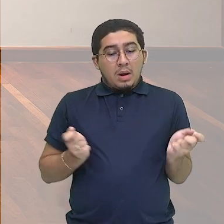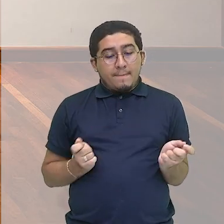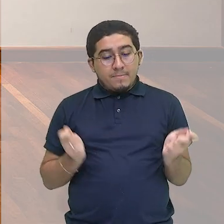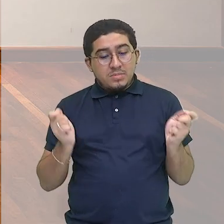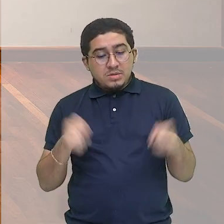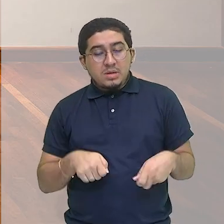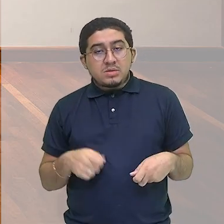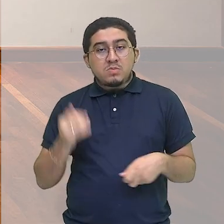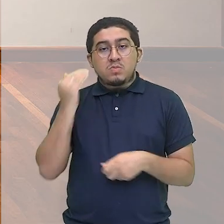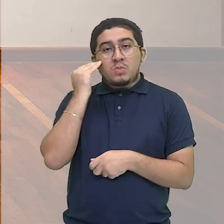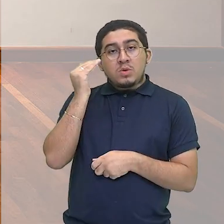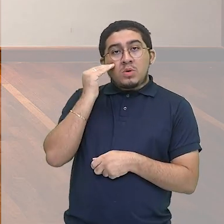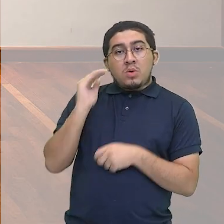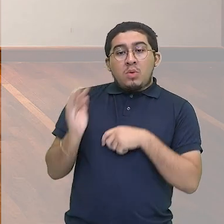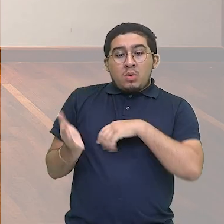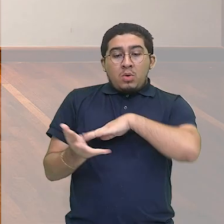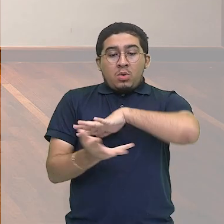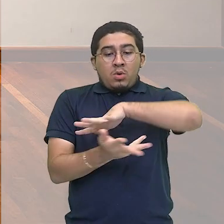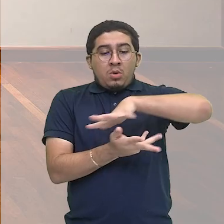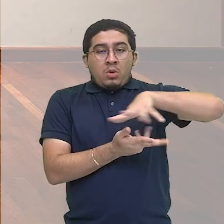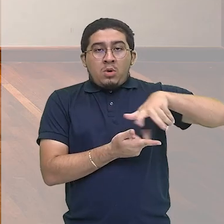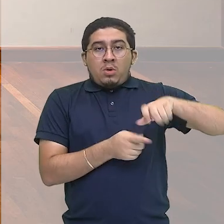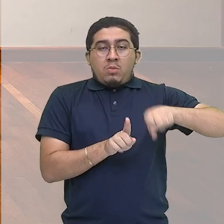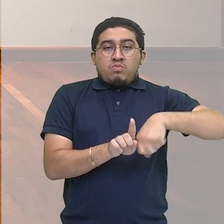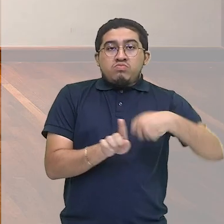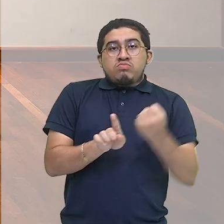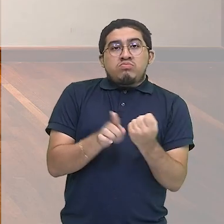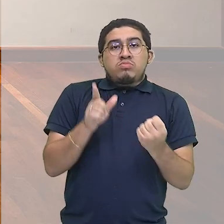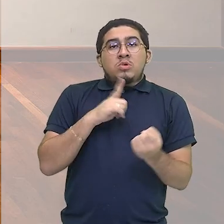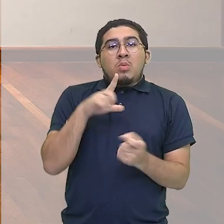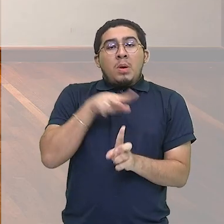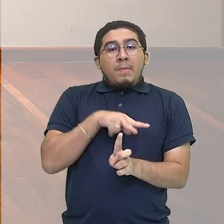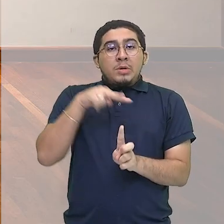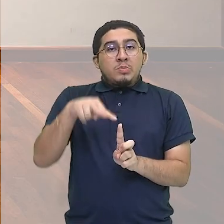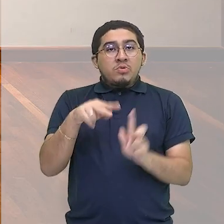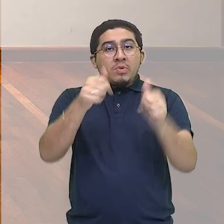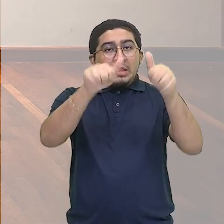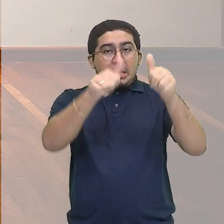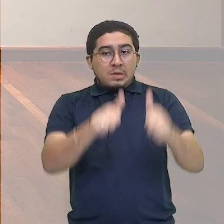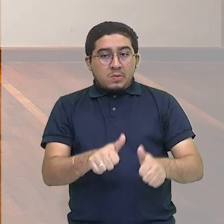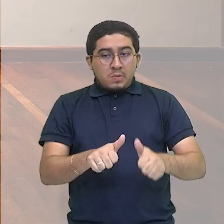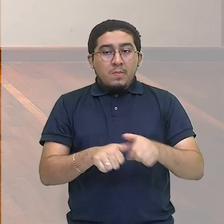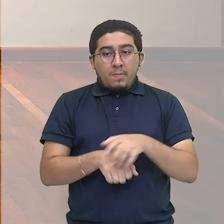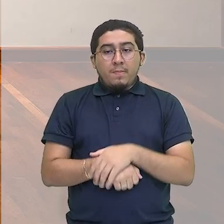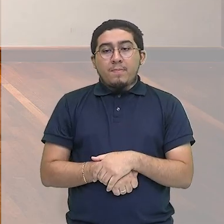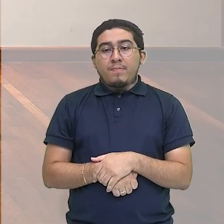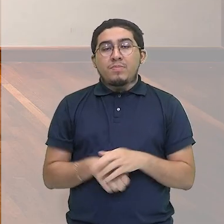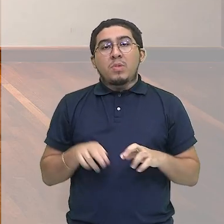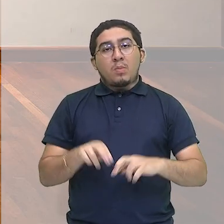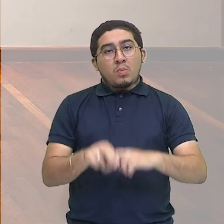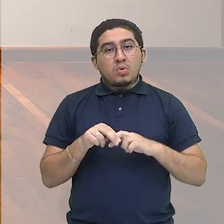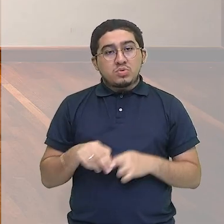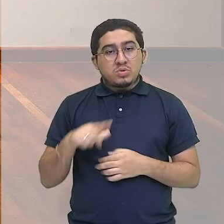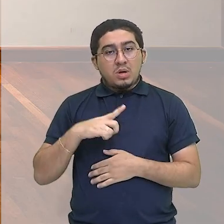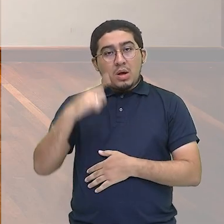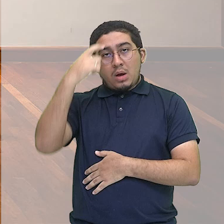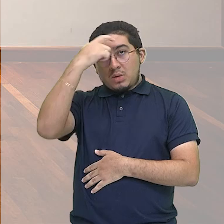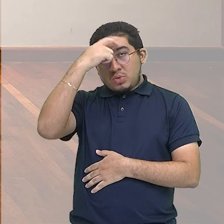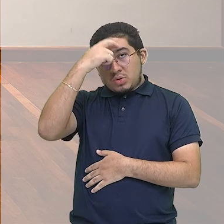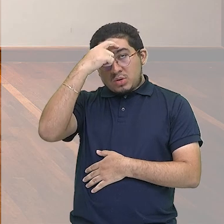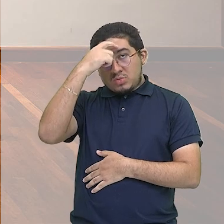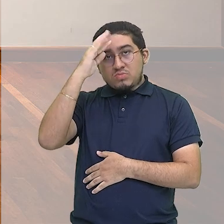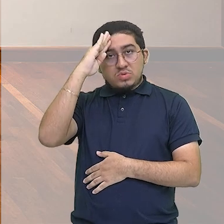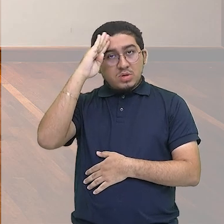mundo social com uma visão mais analítica, né? Nesse sentido, existem as racionalidades